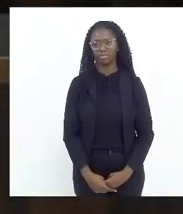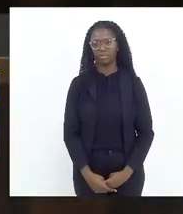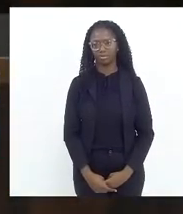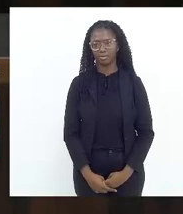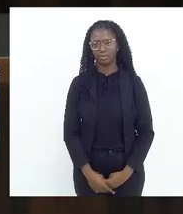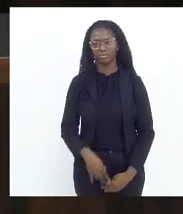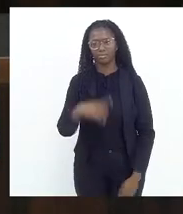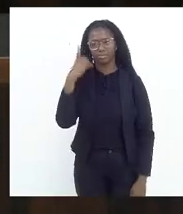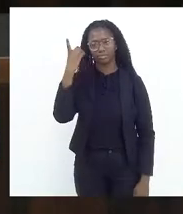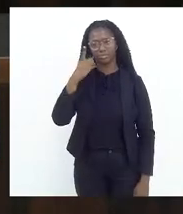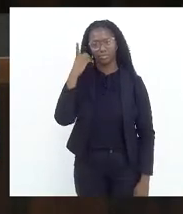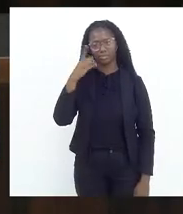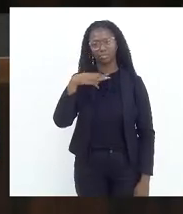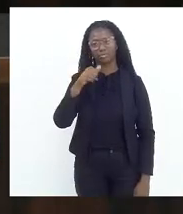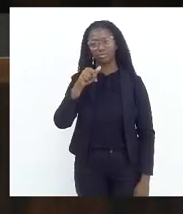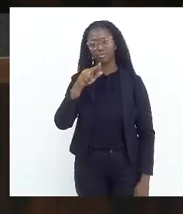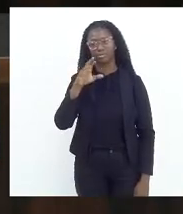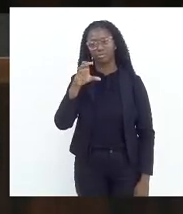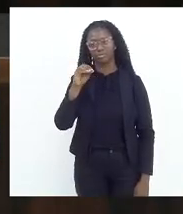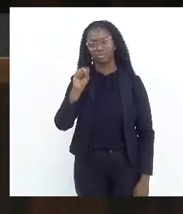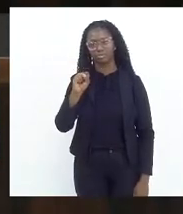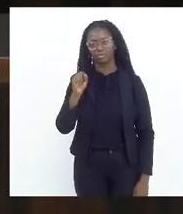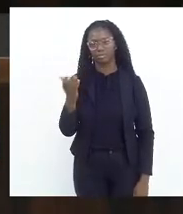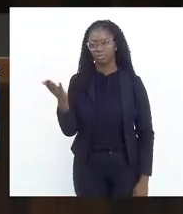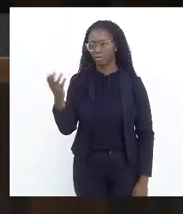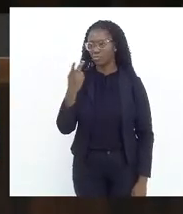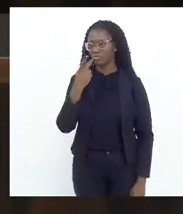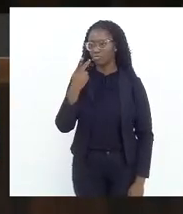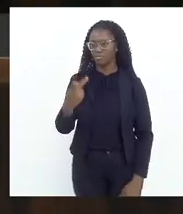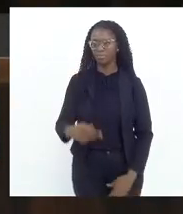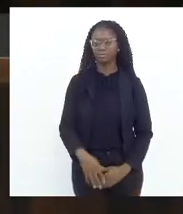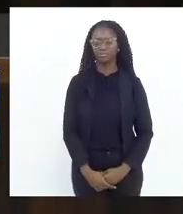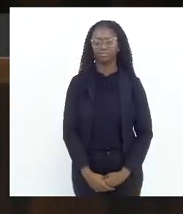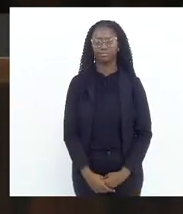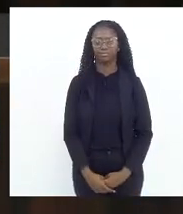Deputado Marcos Milho, para me que parecer.